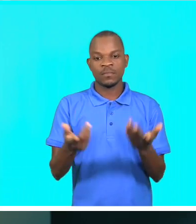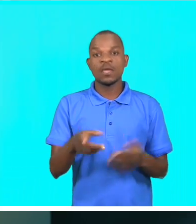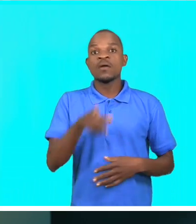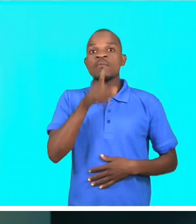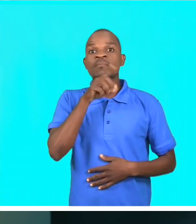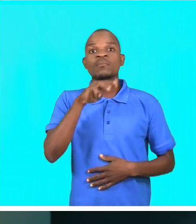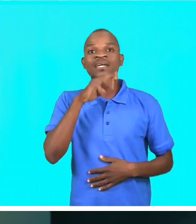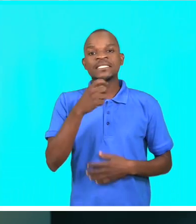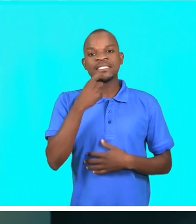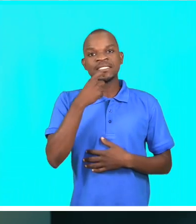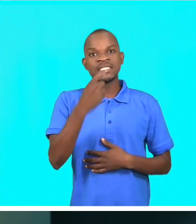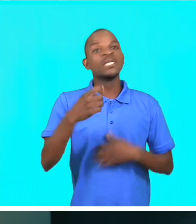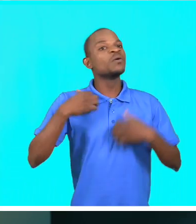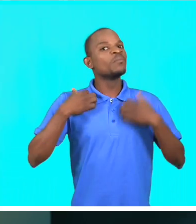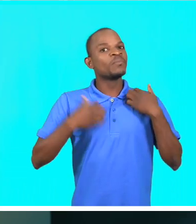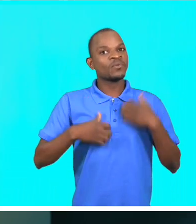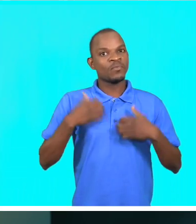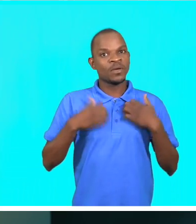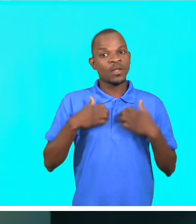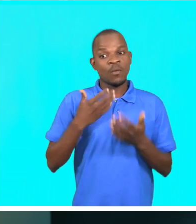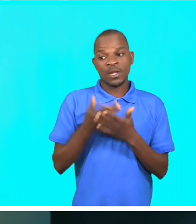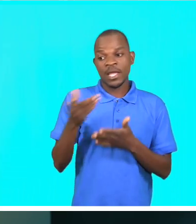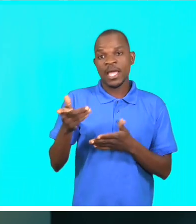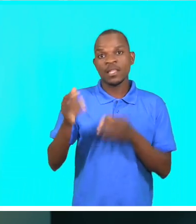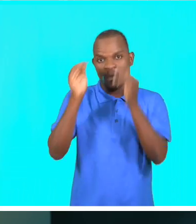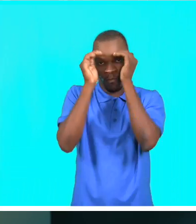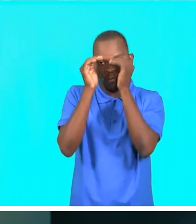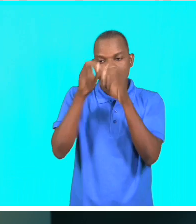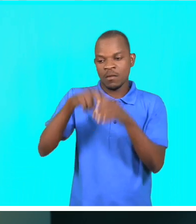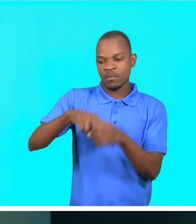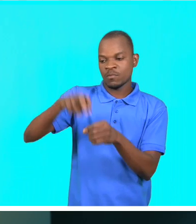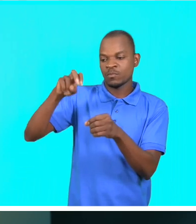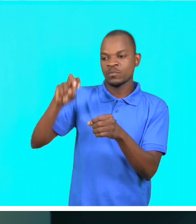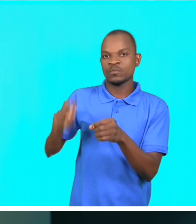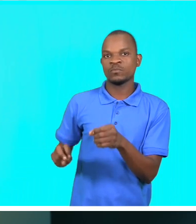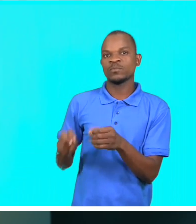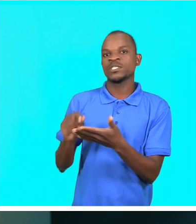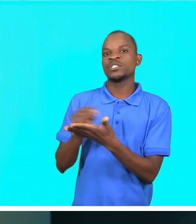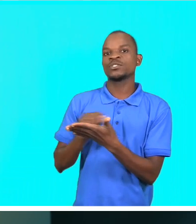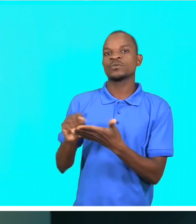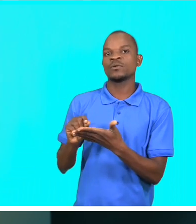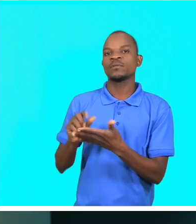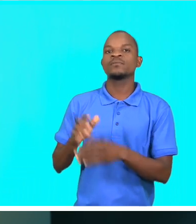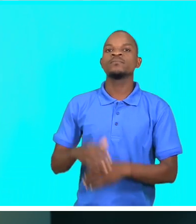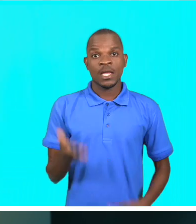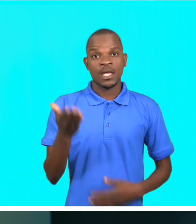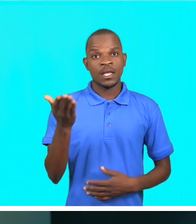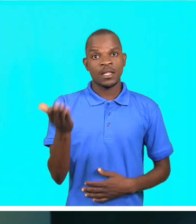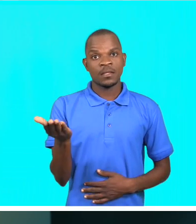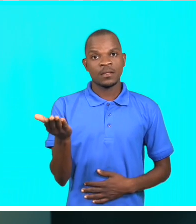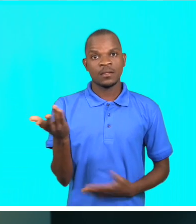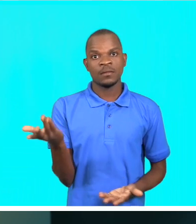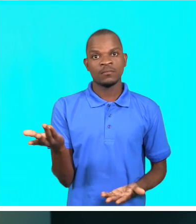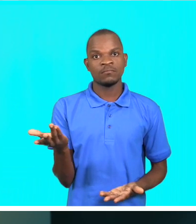familiar. Os pais dizem-se preocupados porque a atleta até desistiu da escola.